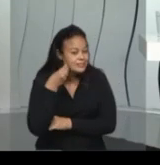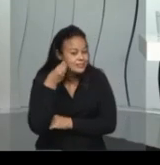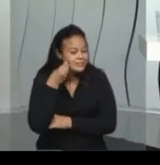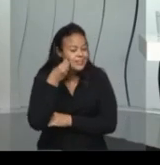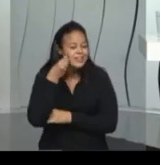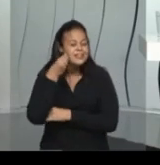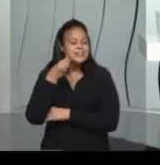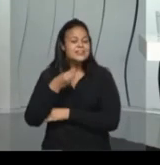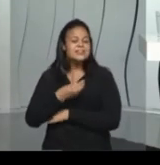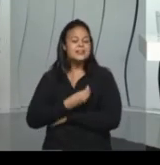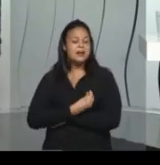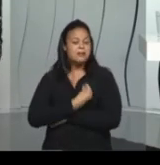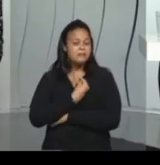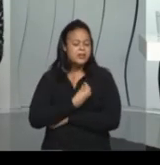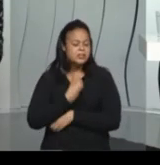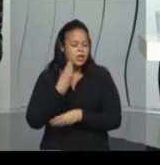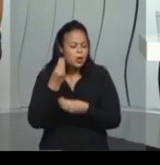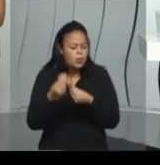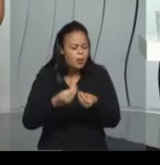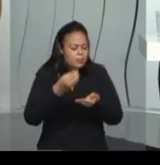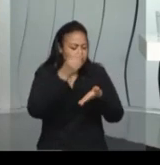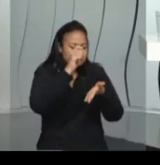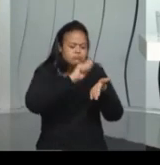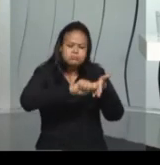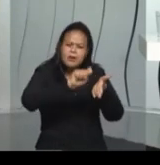ok?